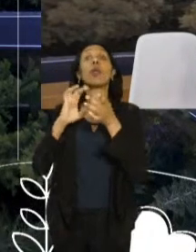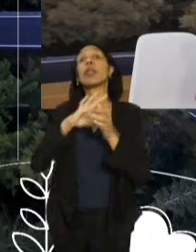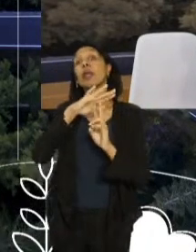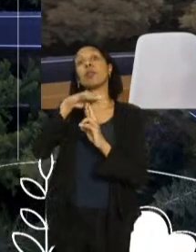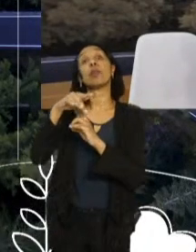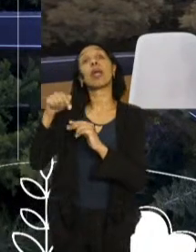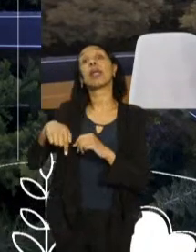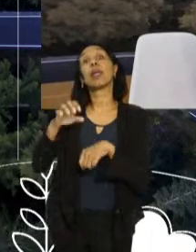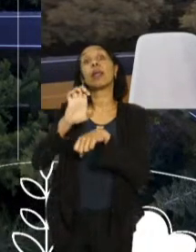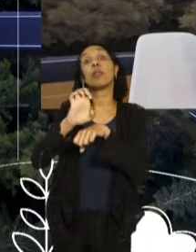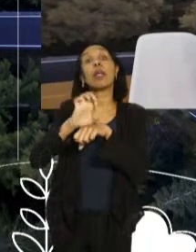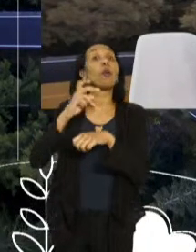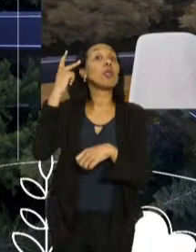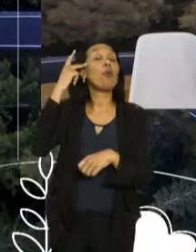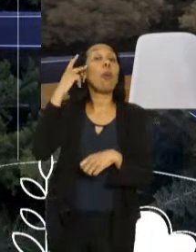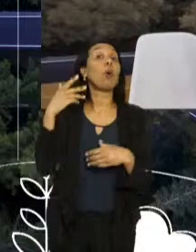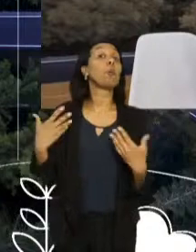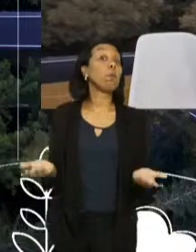ambiental do Estado de São Paulo?